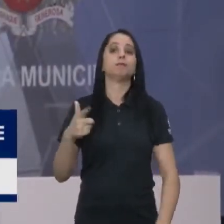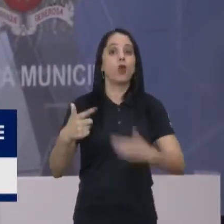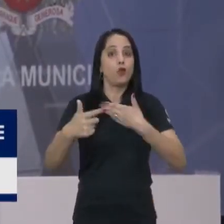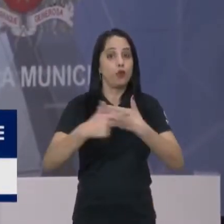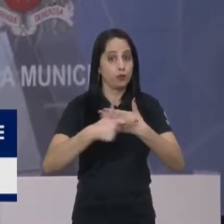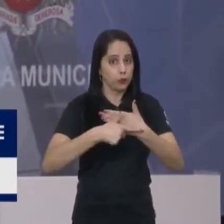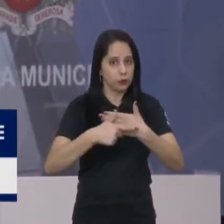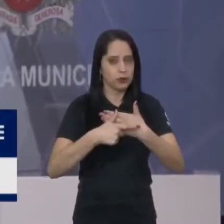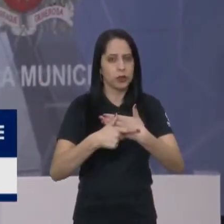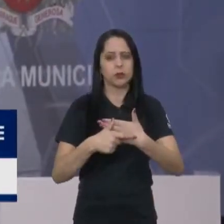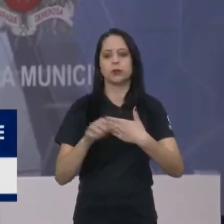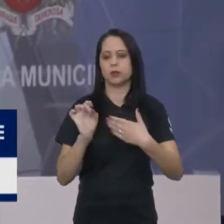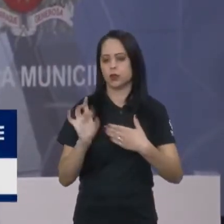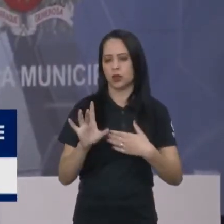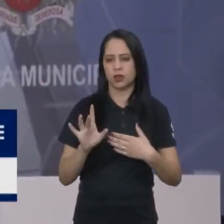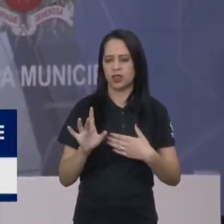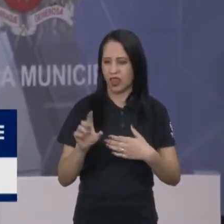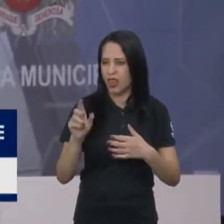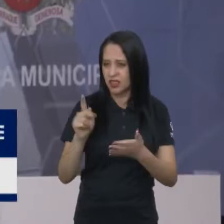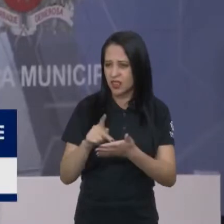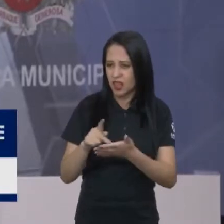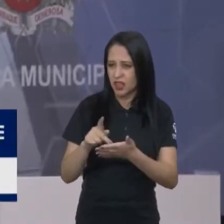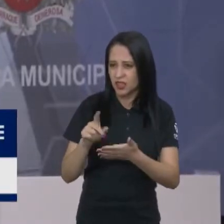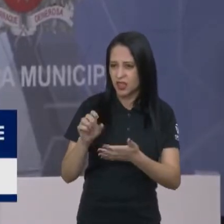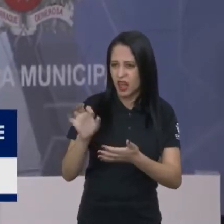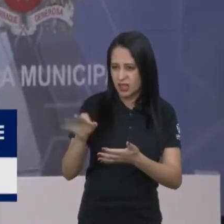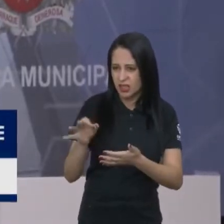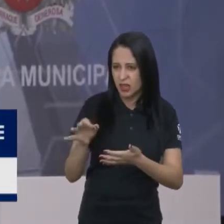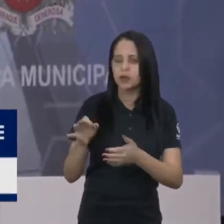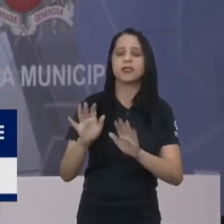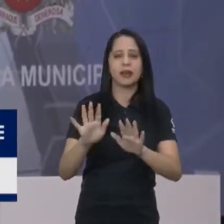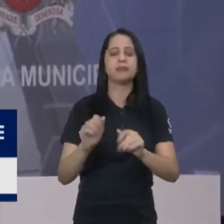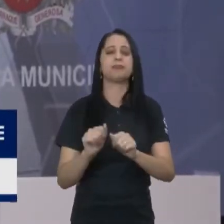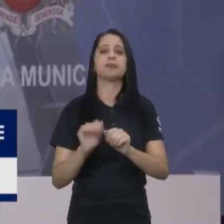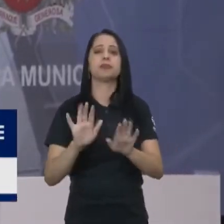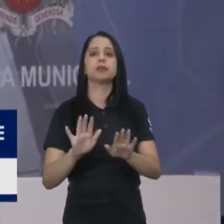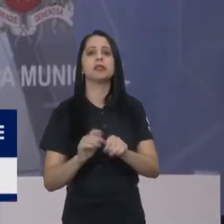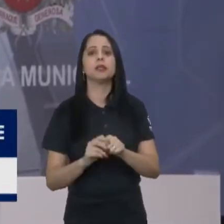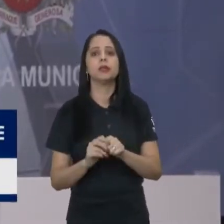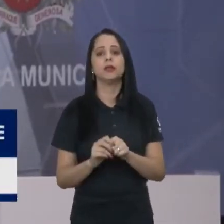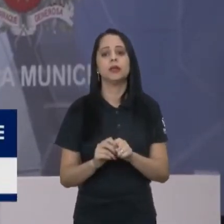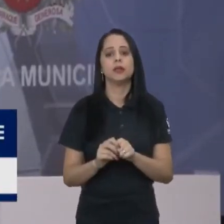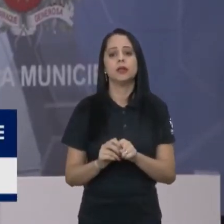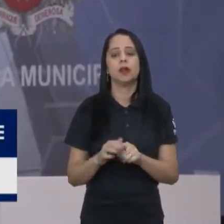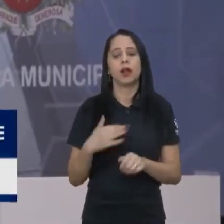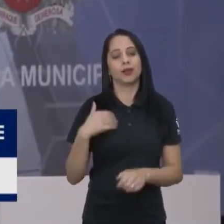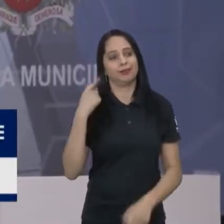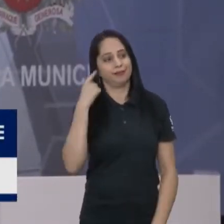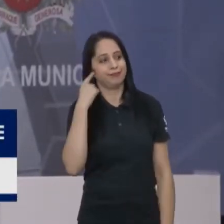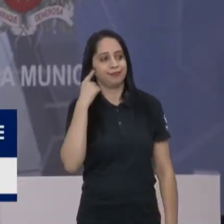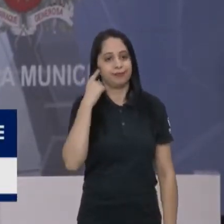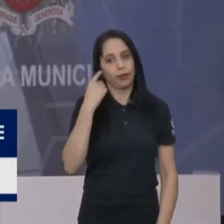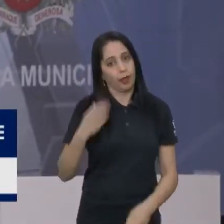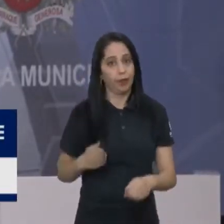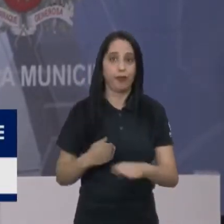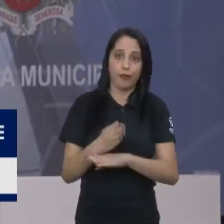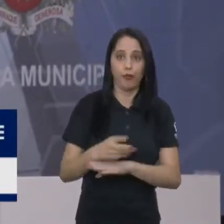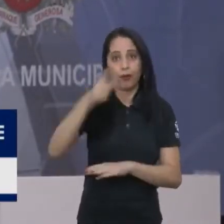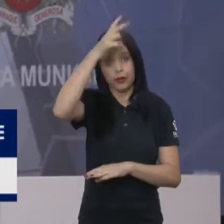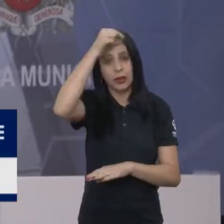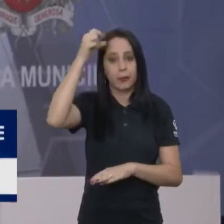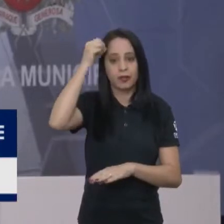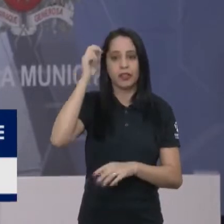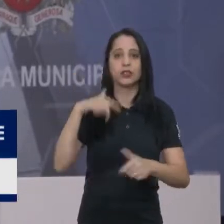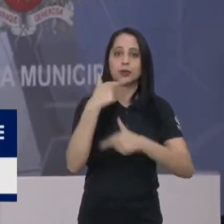prefeitura, umas 50 pessoas, né, Sueli? O Santana nessa época ainda não foi nos ajudar. Eu falei, não tinha jeito. Então eu fui para lá para quê? Para ficar na chefia de gabinete, eu